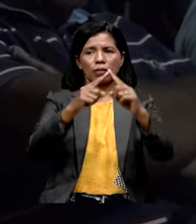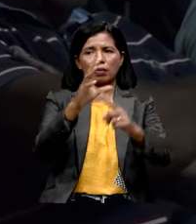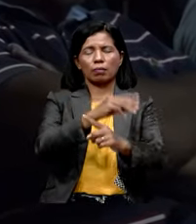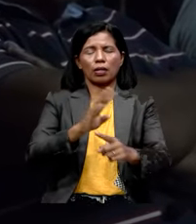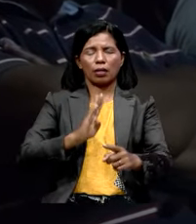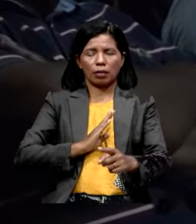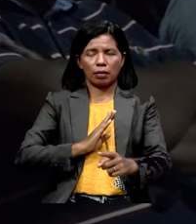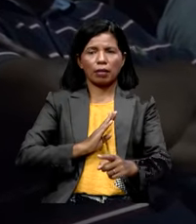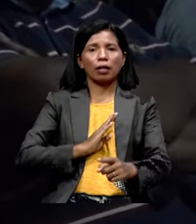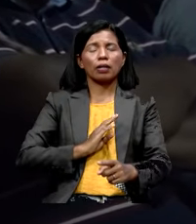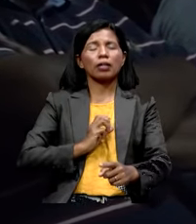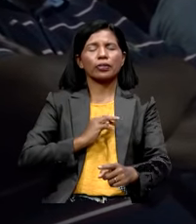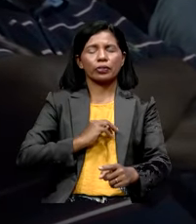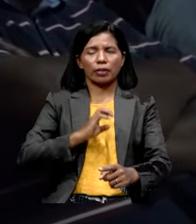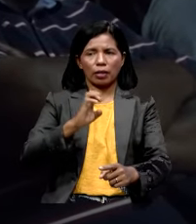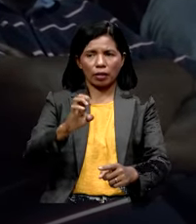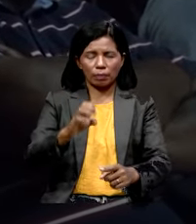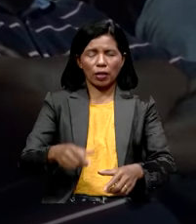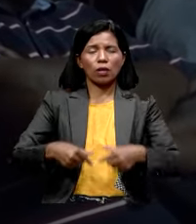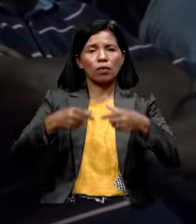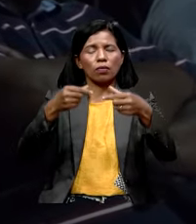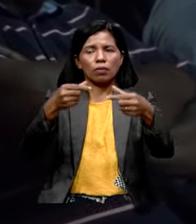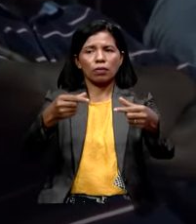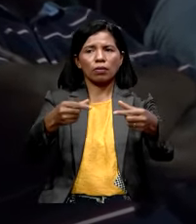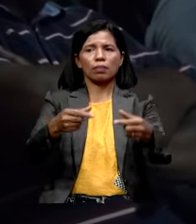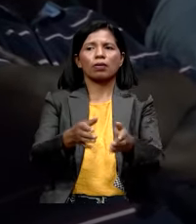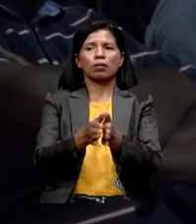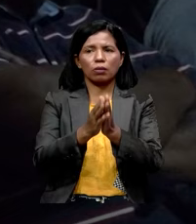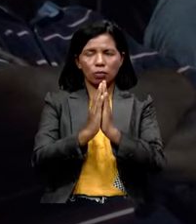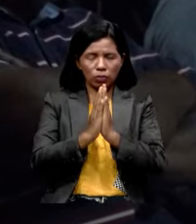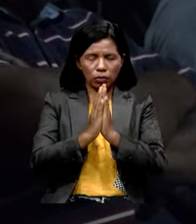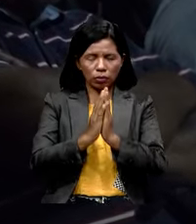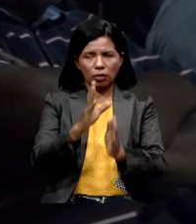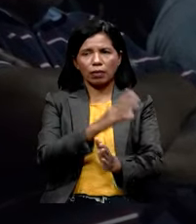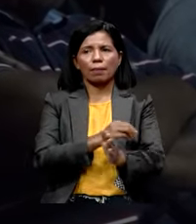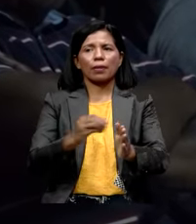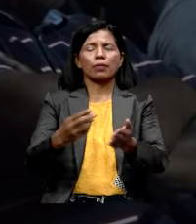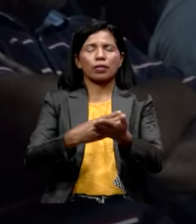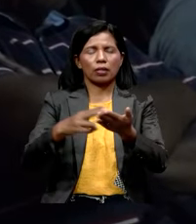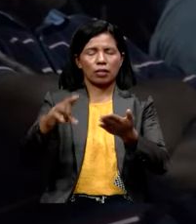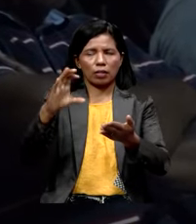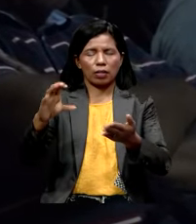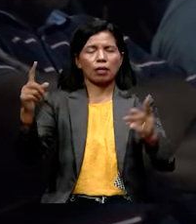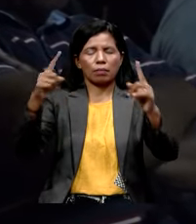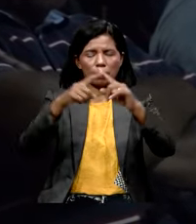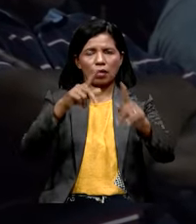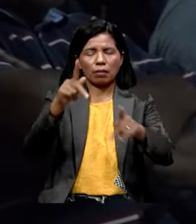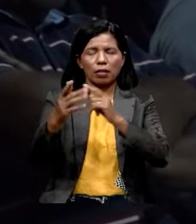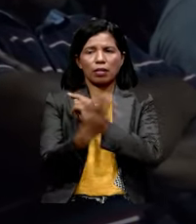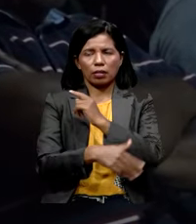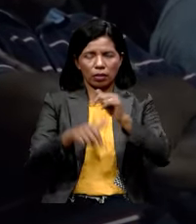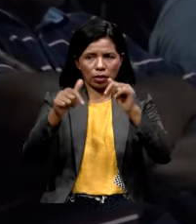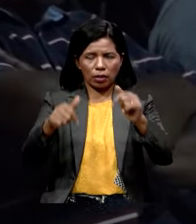betanu, saran ba santa se, e hodi husu, matak malirin hodi santa se, ba povo no rai ida ne,